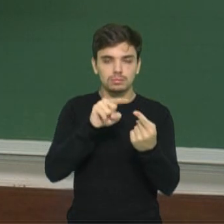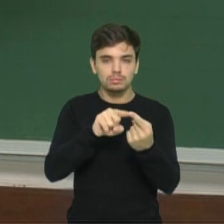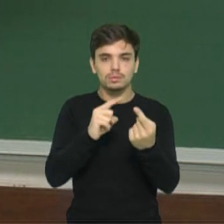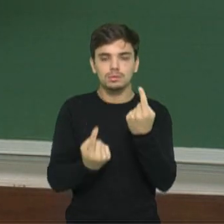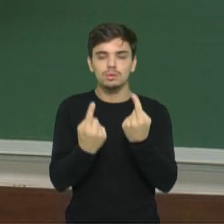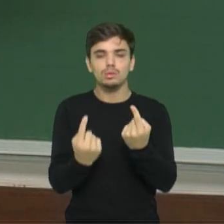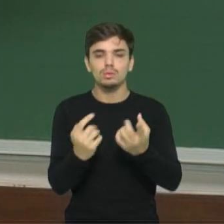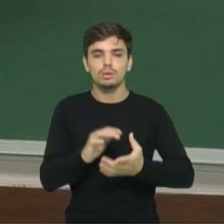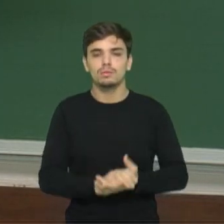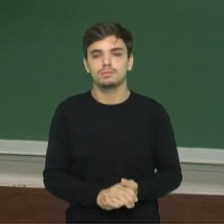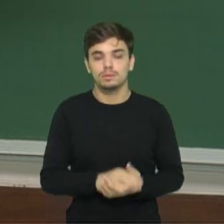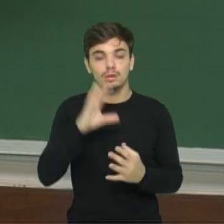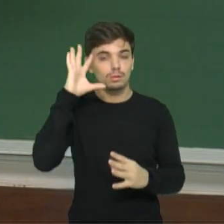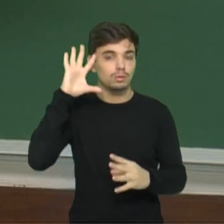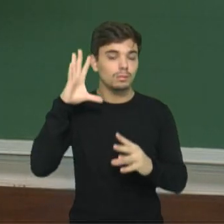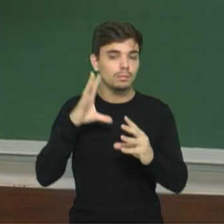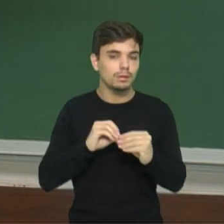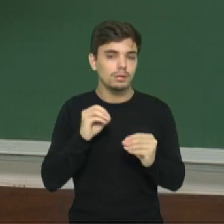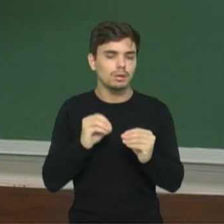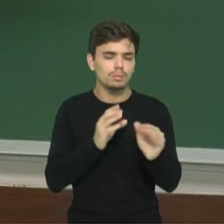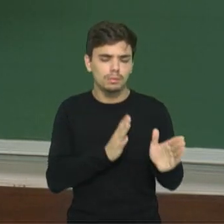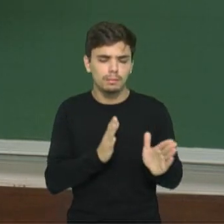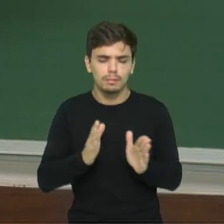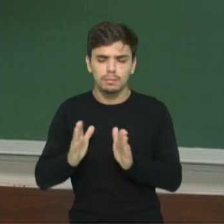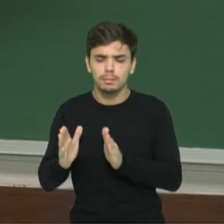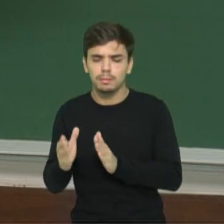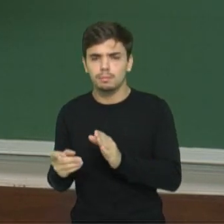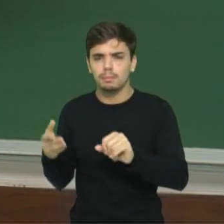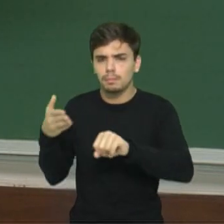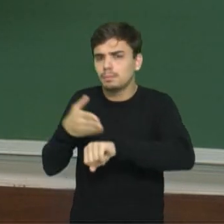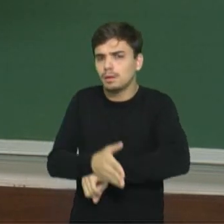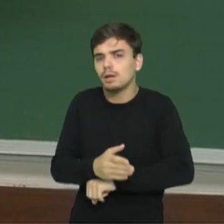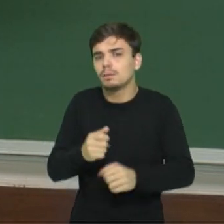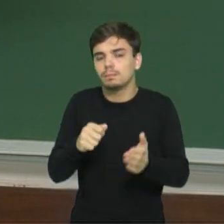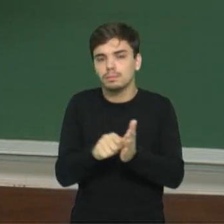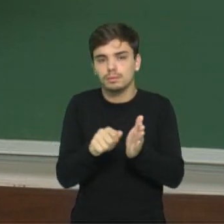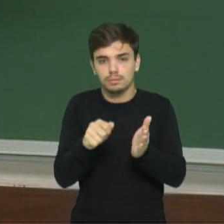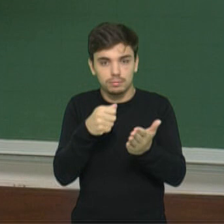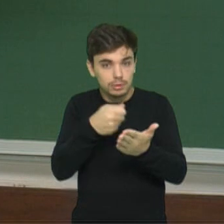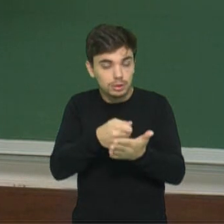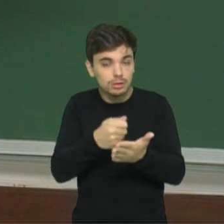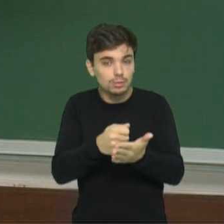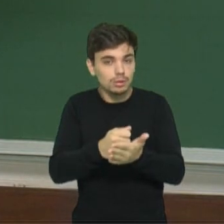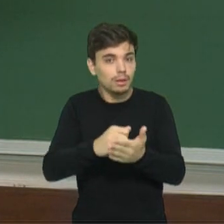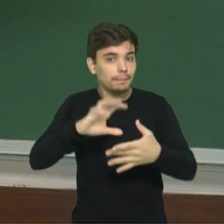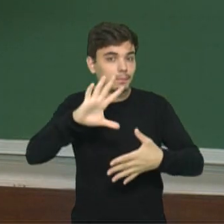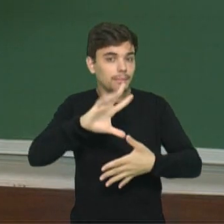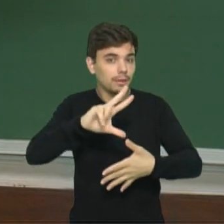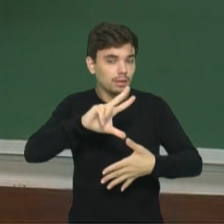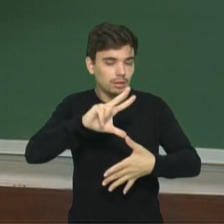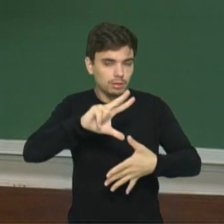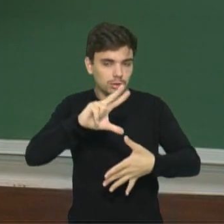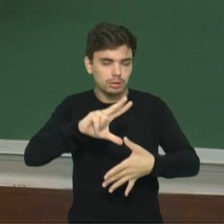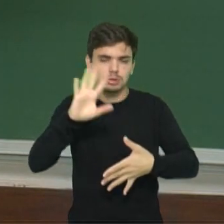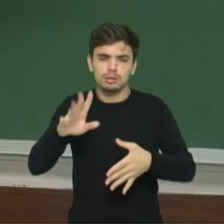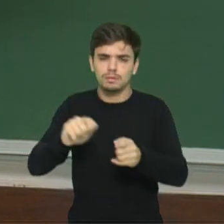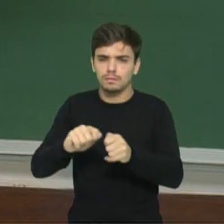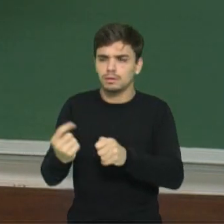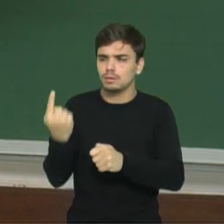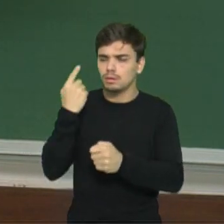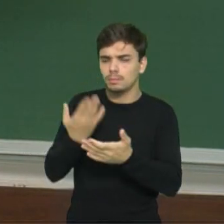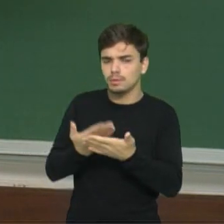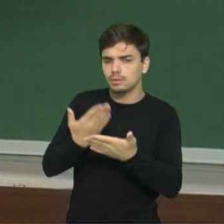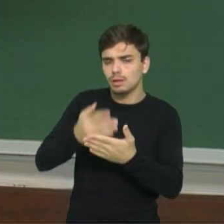hoje quais são? Compreender o processo de instalação das ditaduras na América Latina, como a gente já fez também na aula passada,